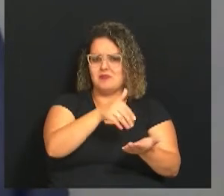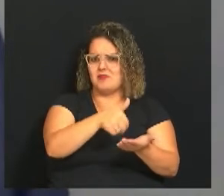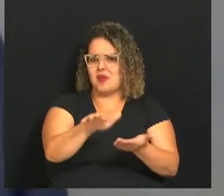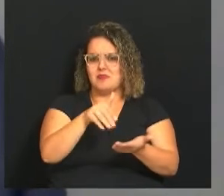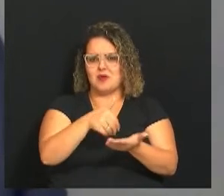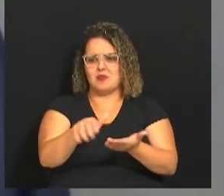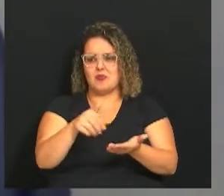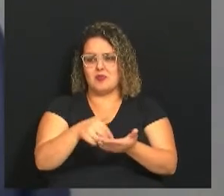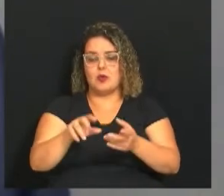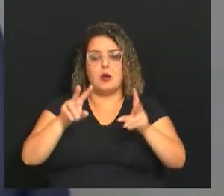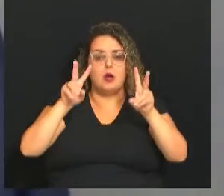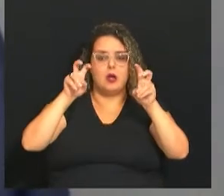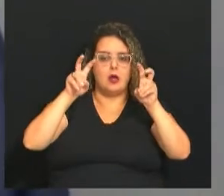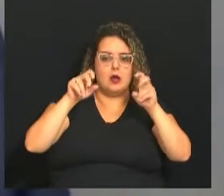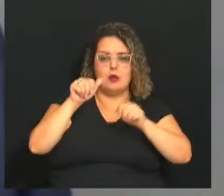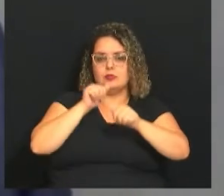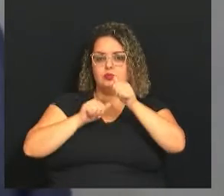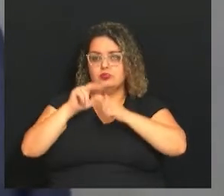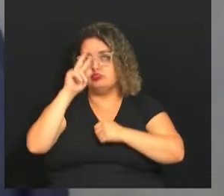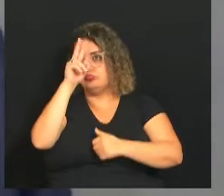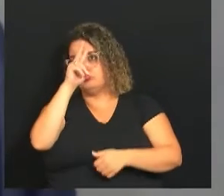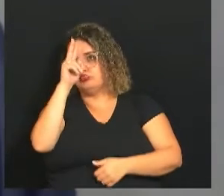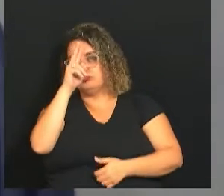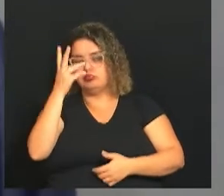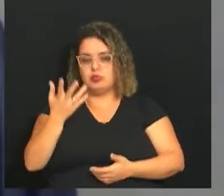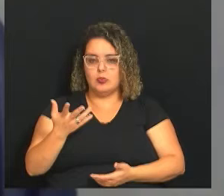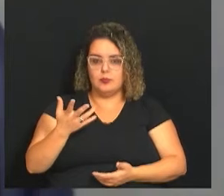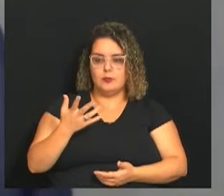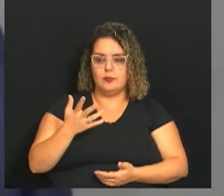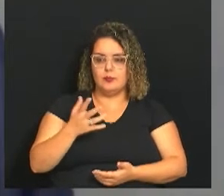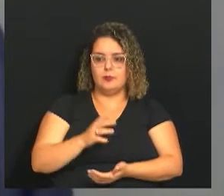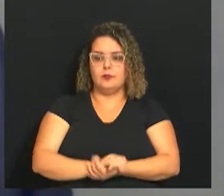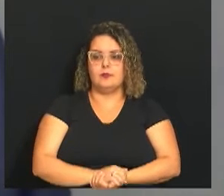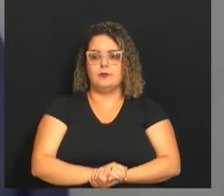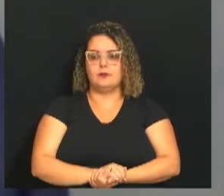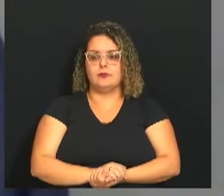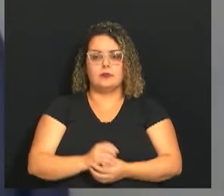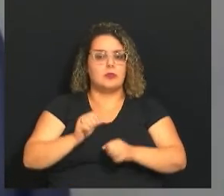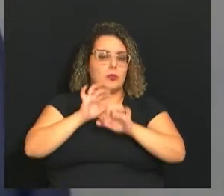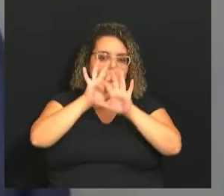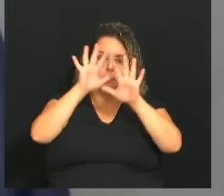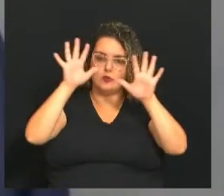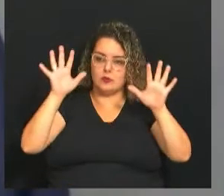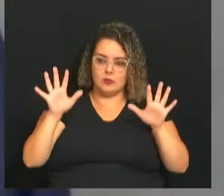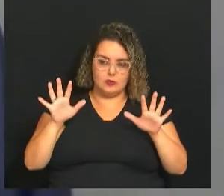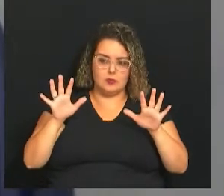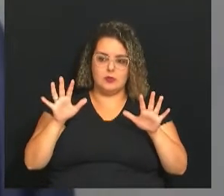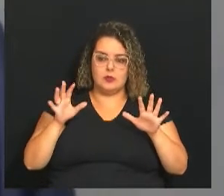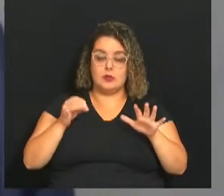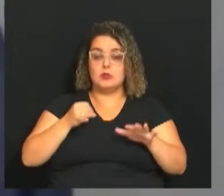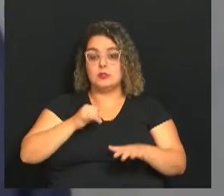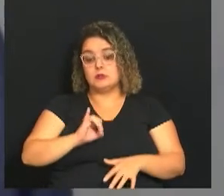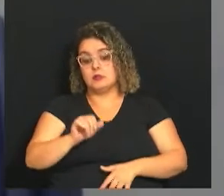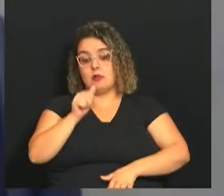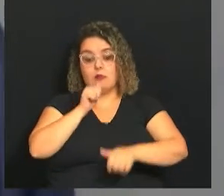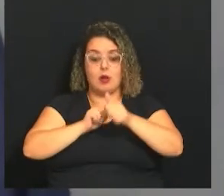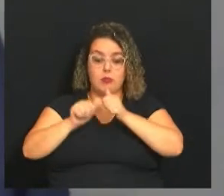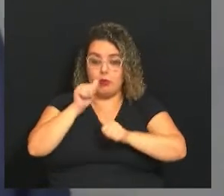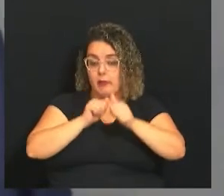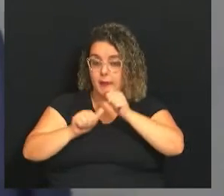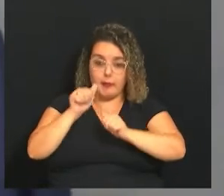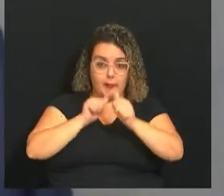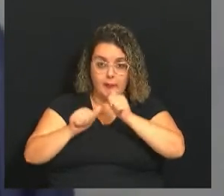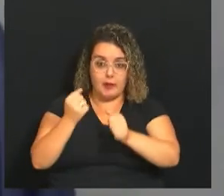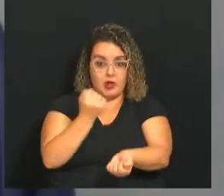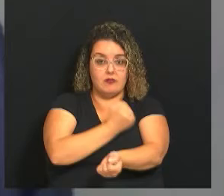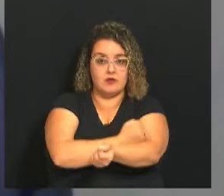teoricamente, embriaguez. Em alguns casos, não tem a clareza inicial sobre se é alcoolismo ou não, mas é algo bastante